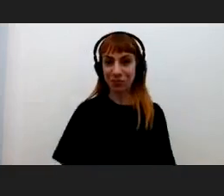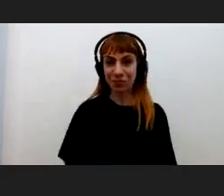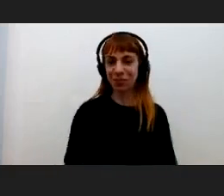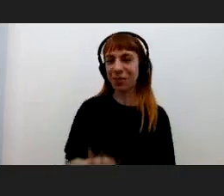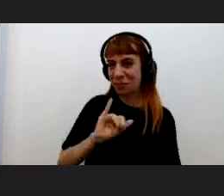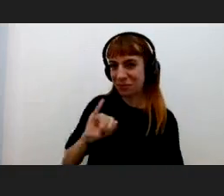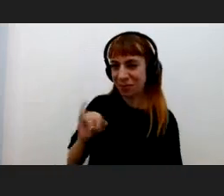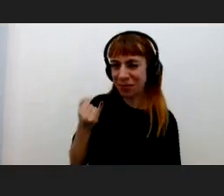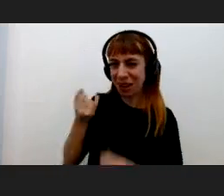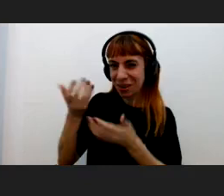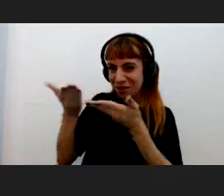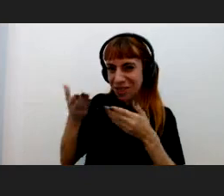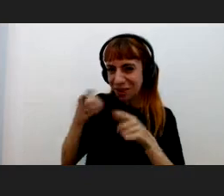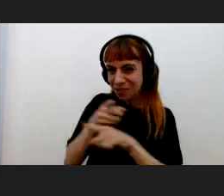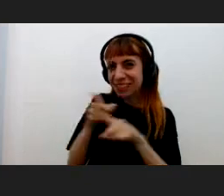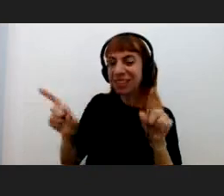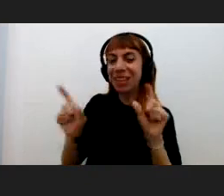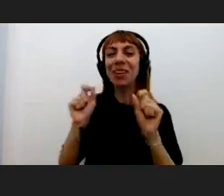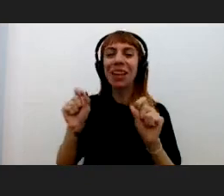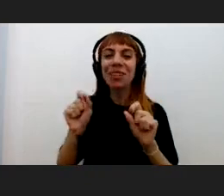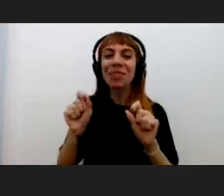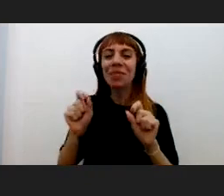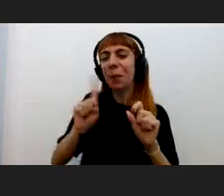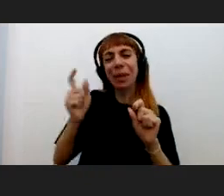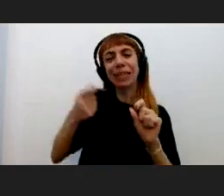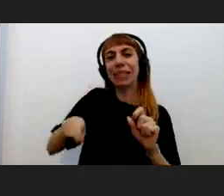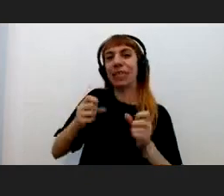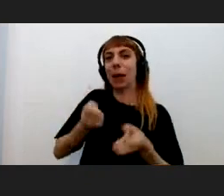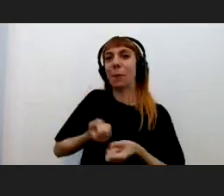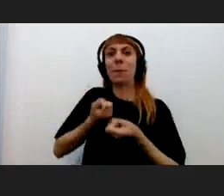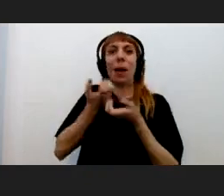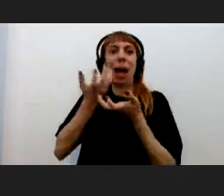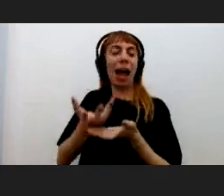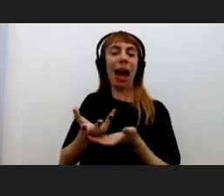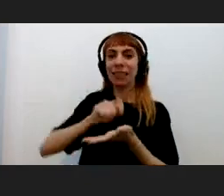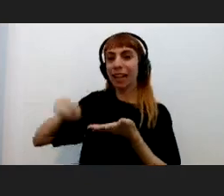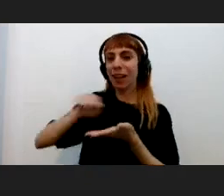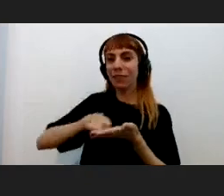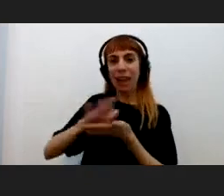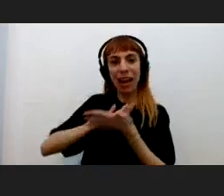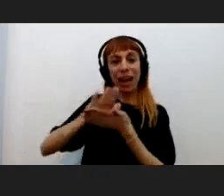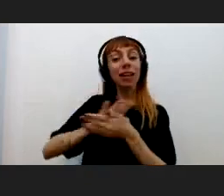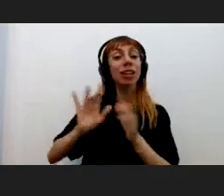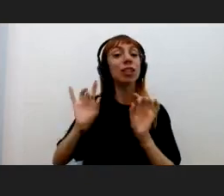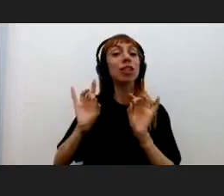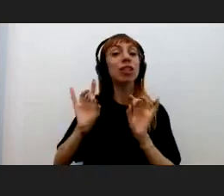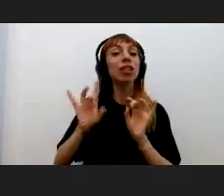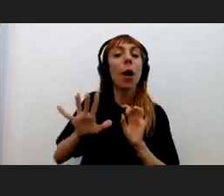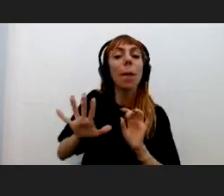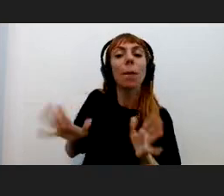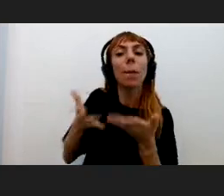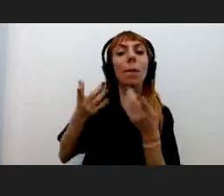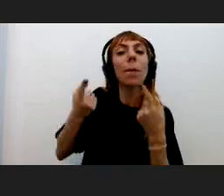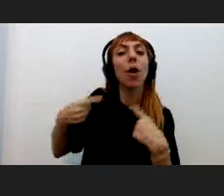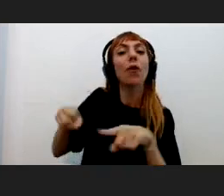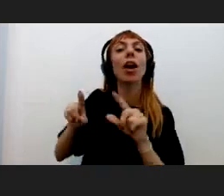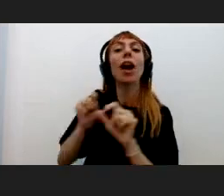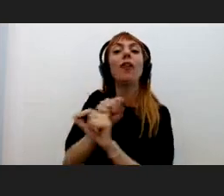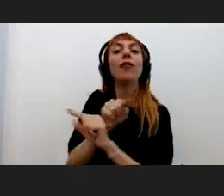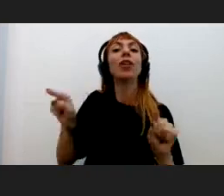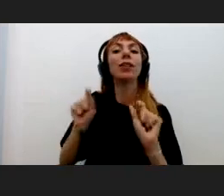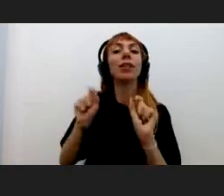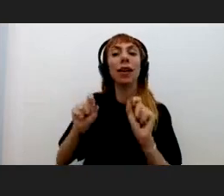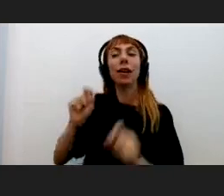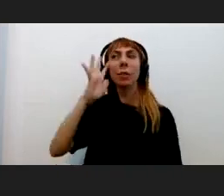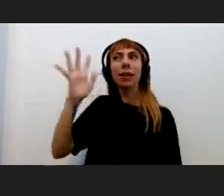nem nada, mas eu queria que, entre vocês mesmo, vocês tentassem pensar no conceito de respeito e